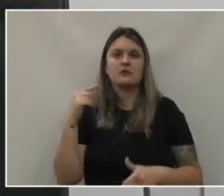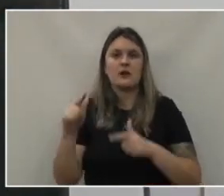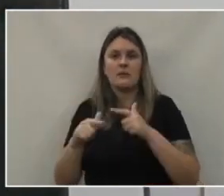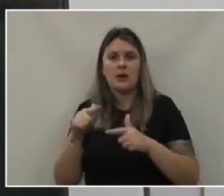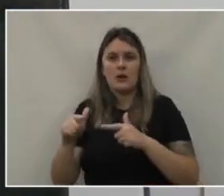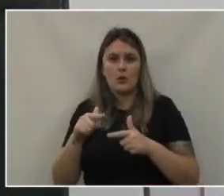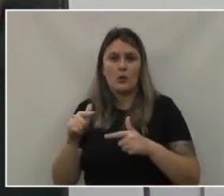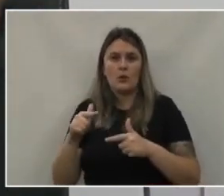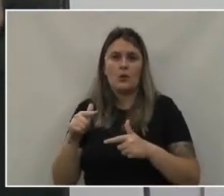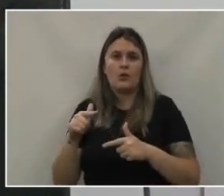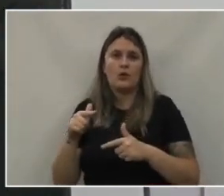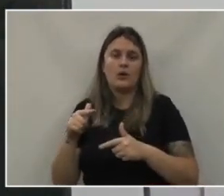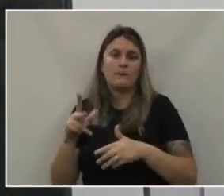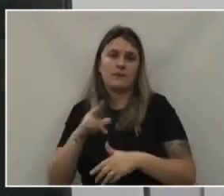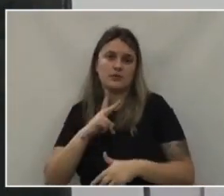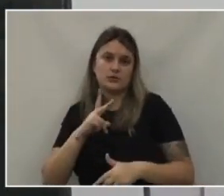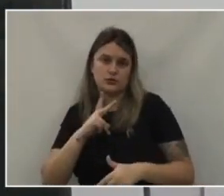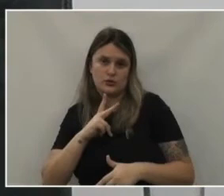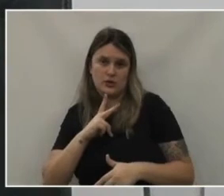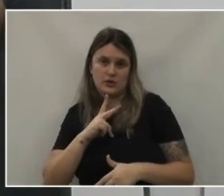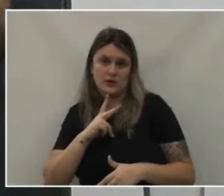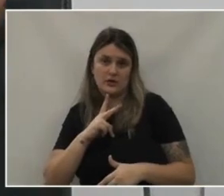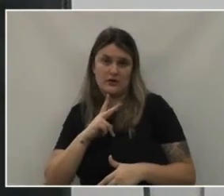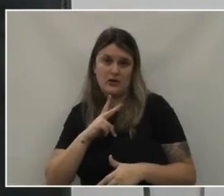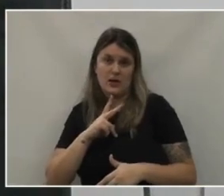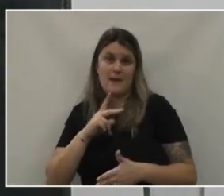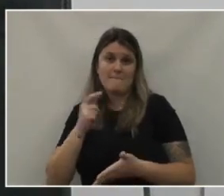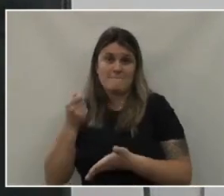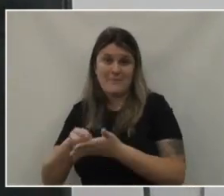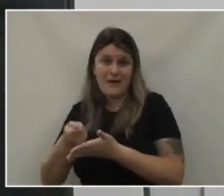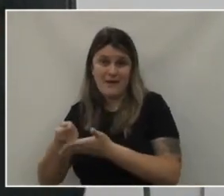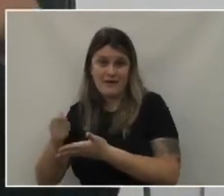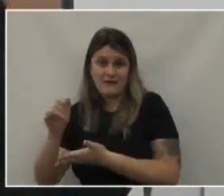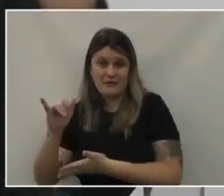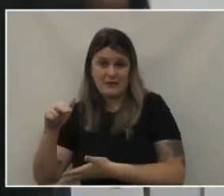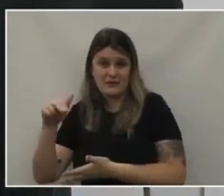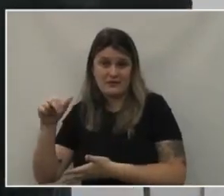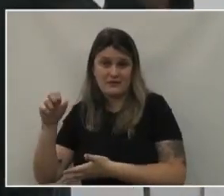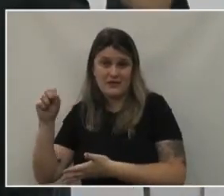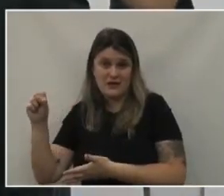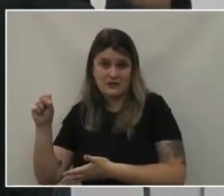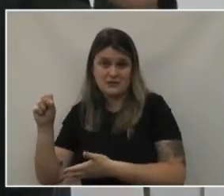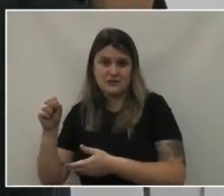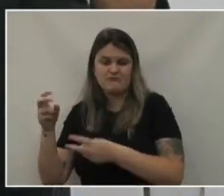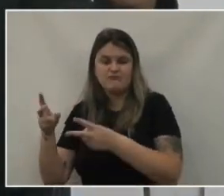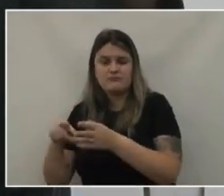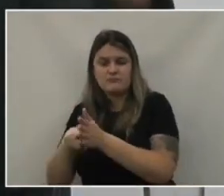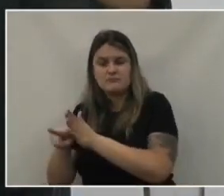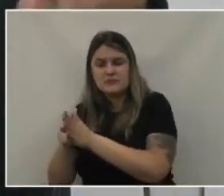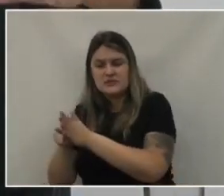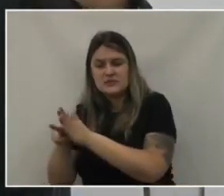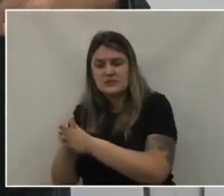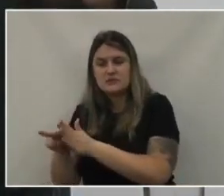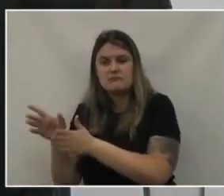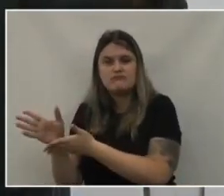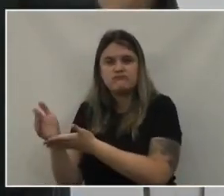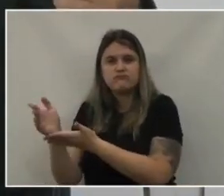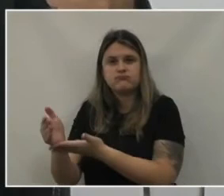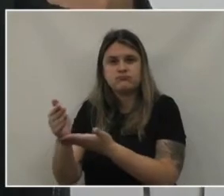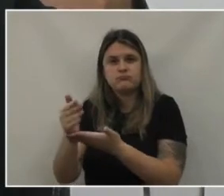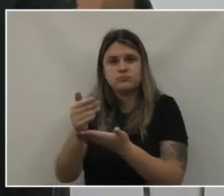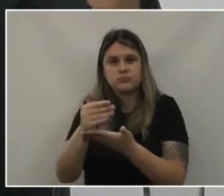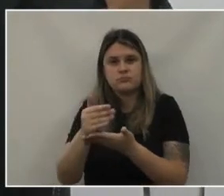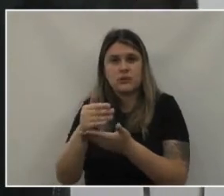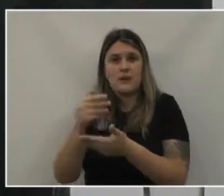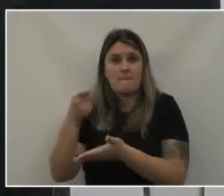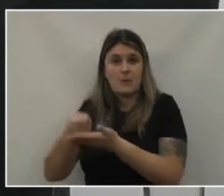de uma iniciativa privada, contribuía para o INSS. Essa busca desses recursos que foi contribuído